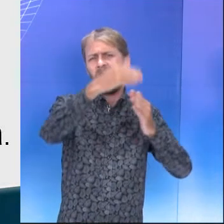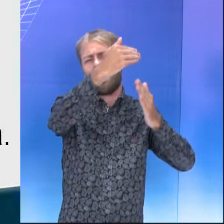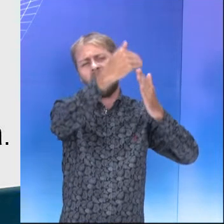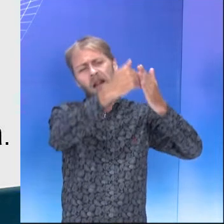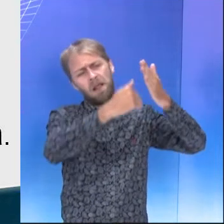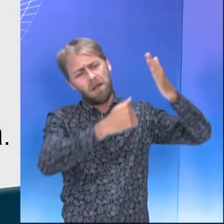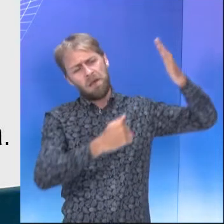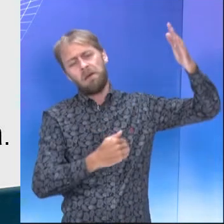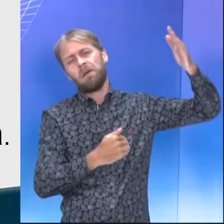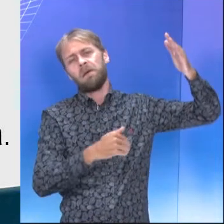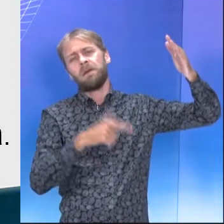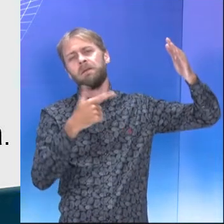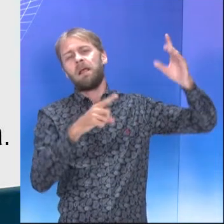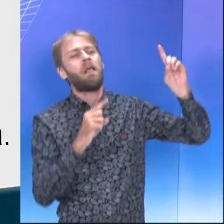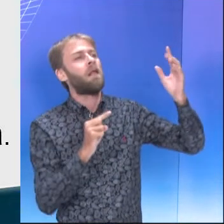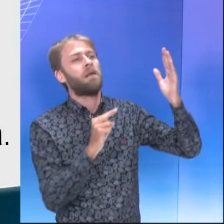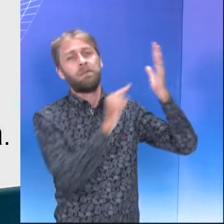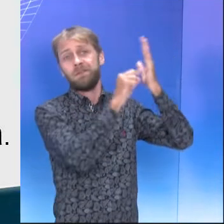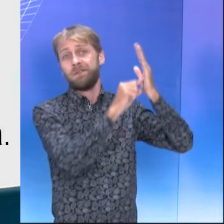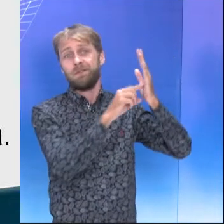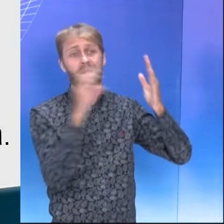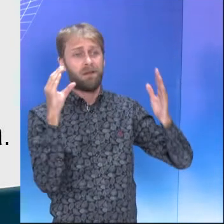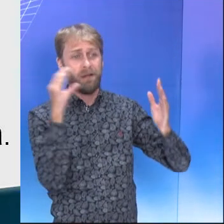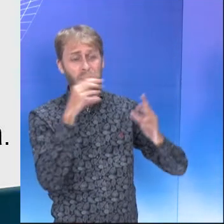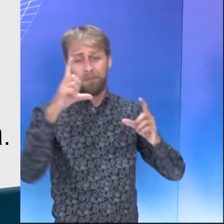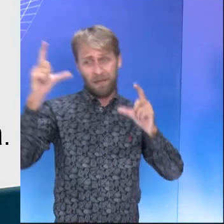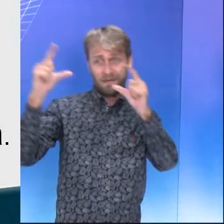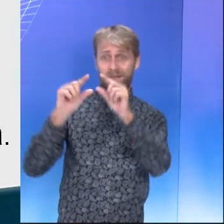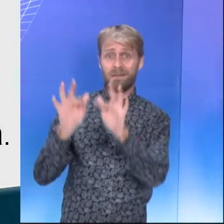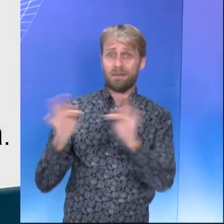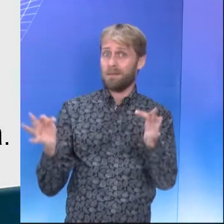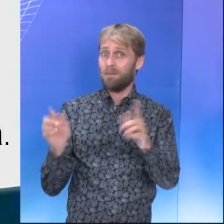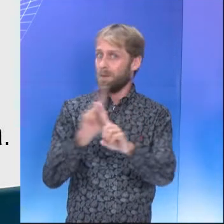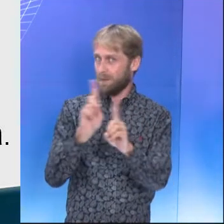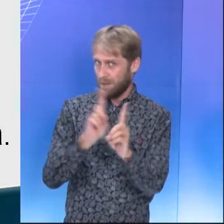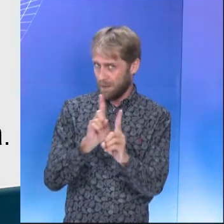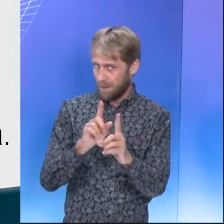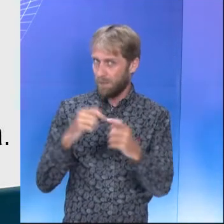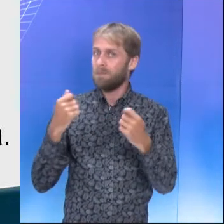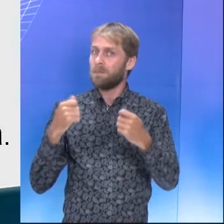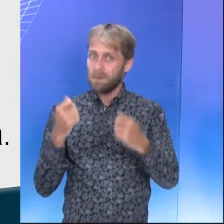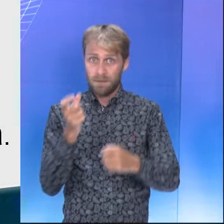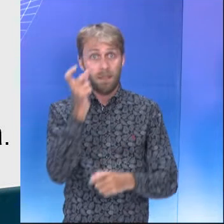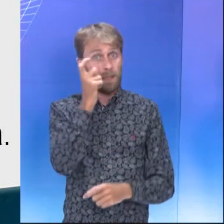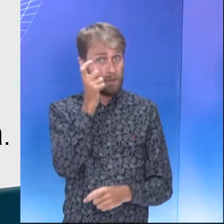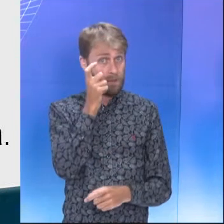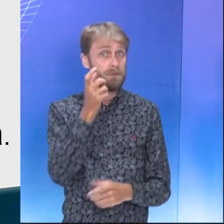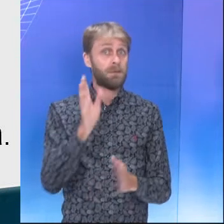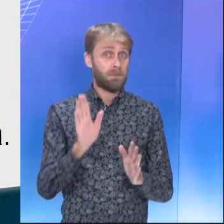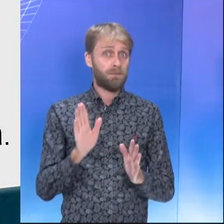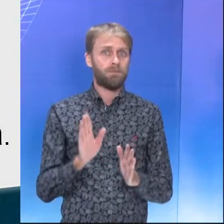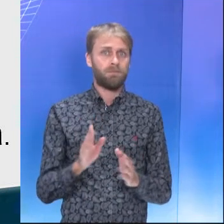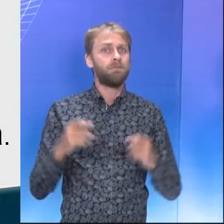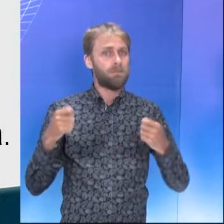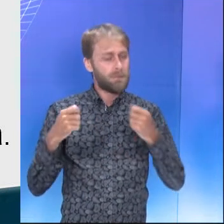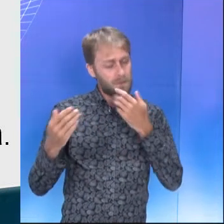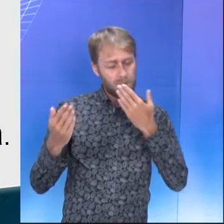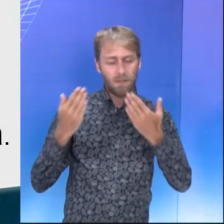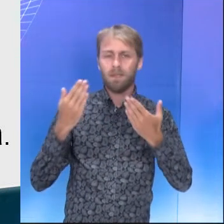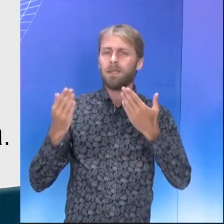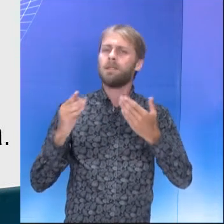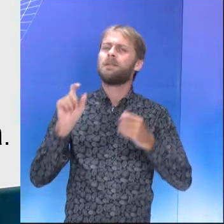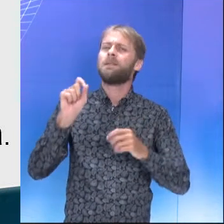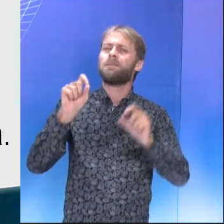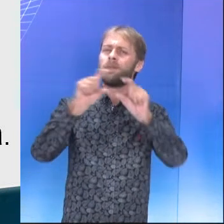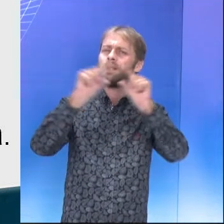muito objetiva ou direta, apesar de marcar alternativas, né? É muito importante fazer essa análise do que